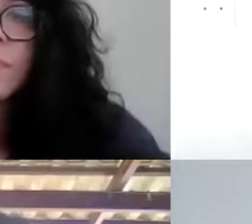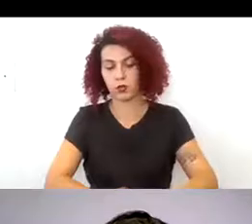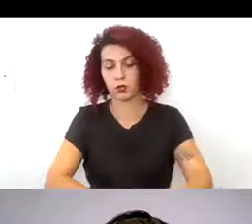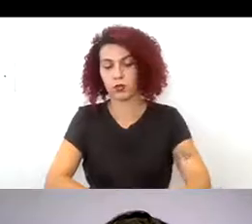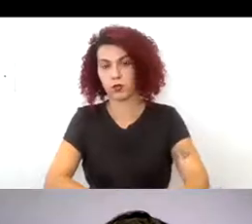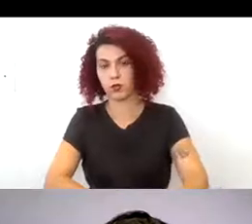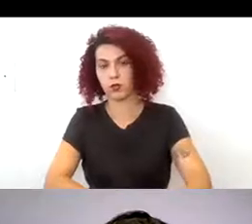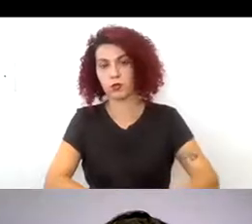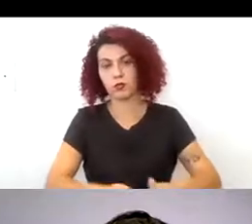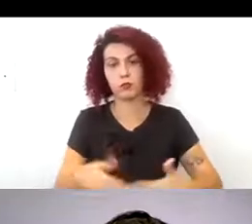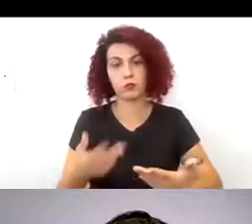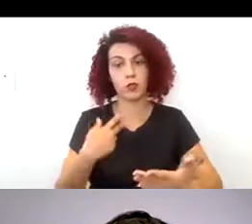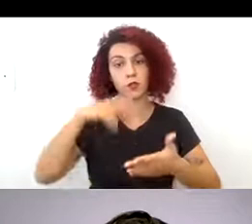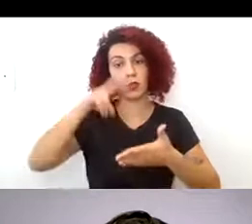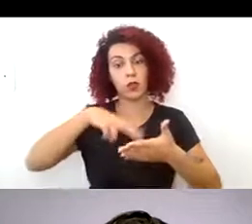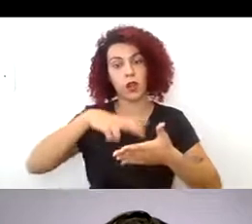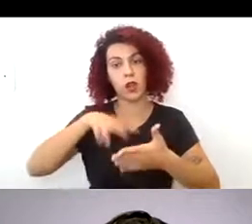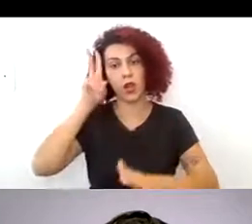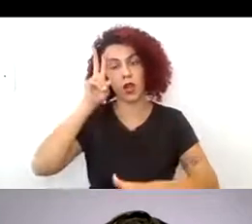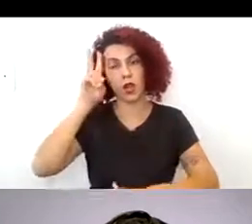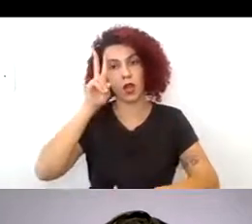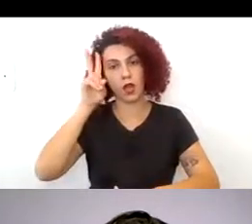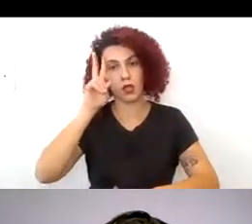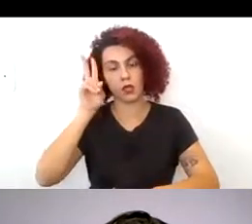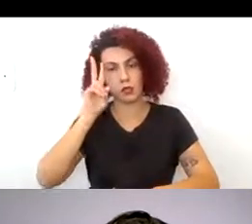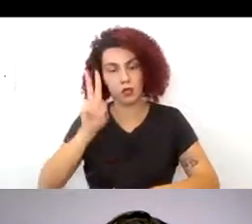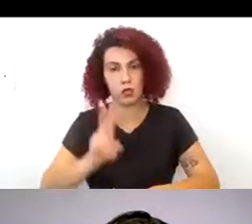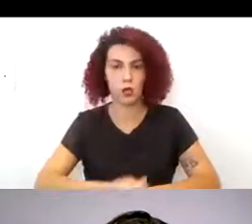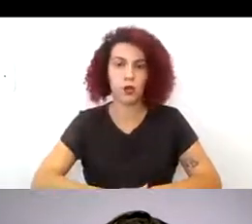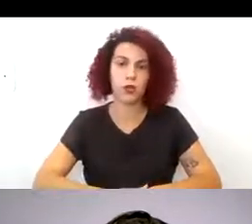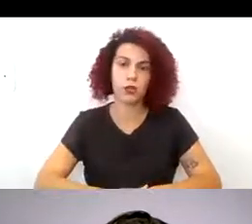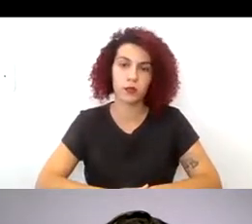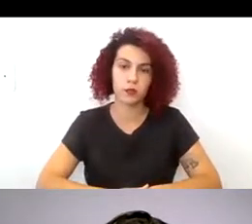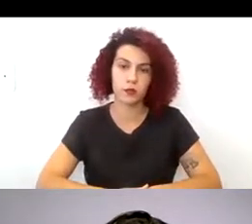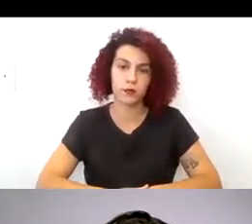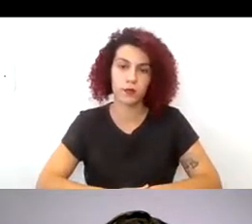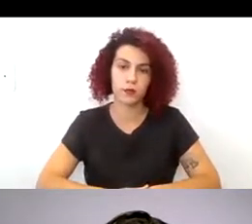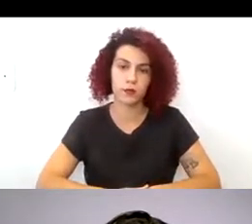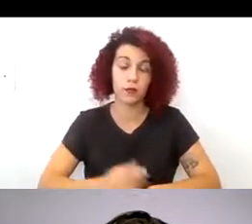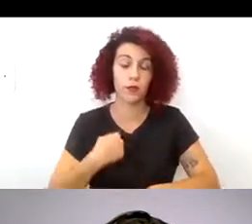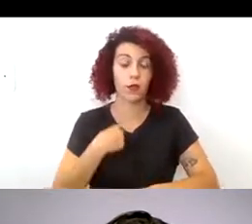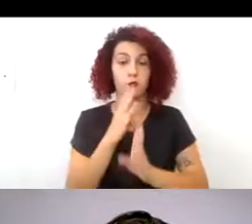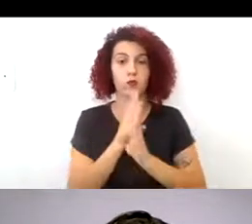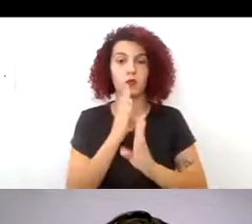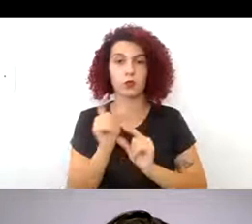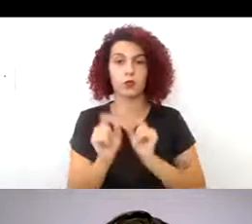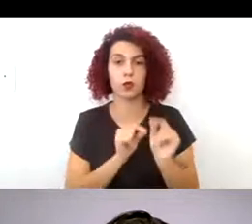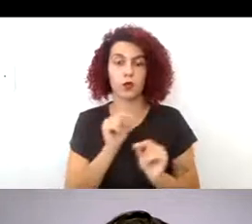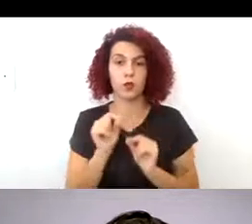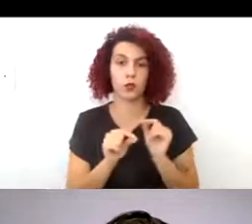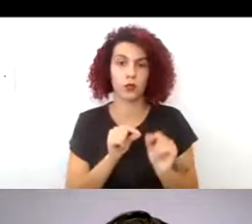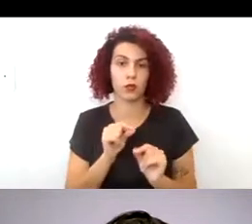né sobre concertação Lima sentada você é capaz eu descubro em